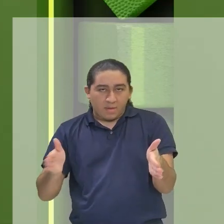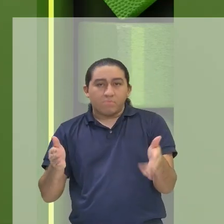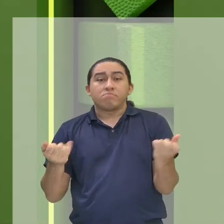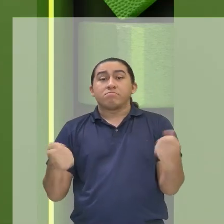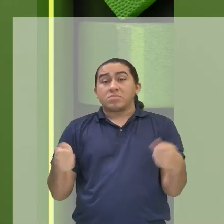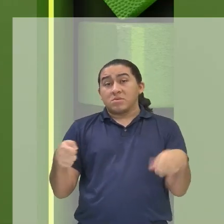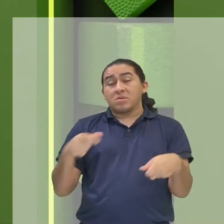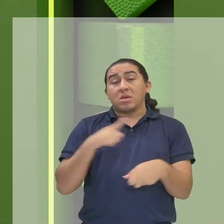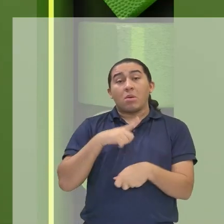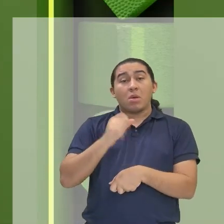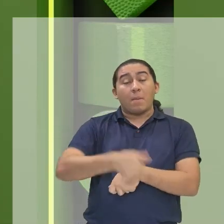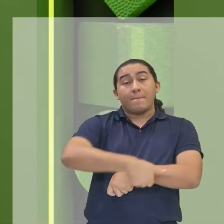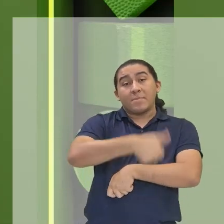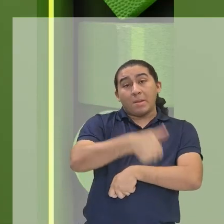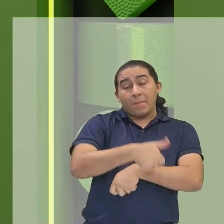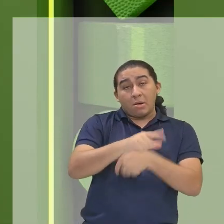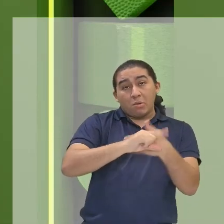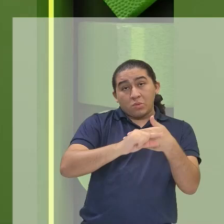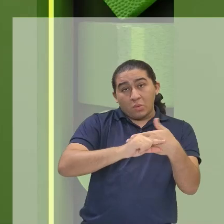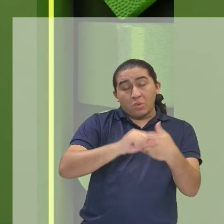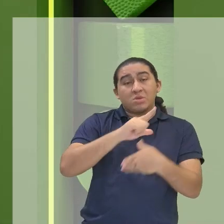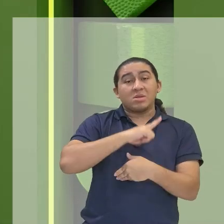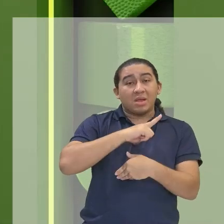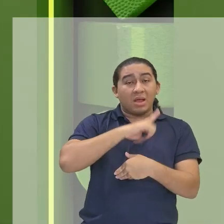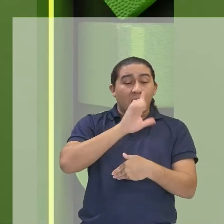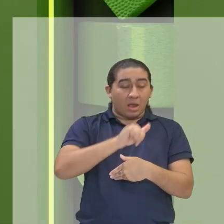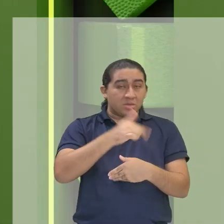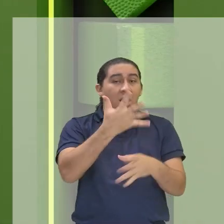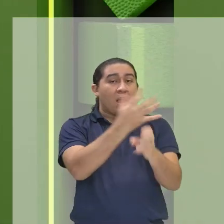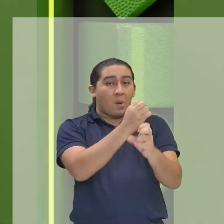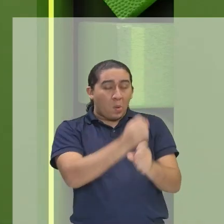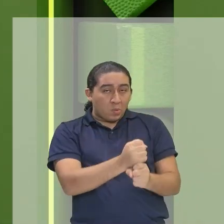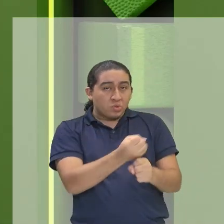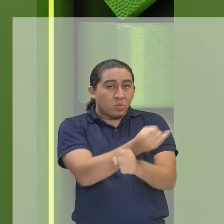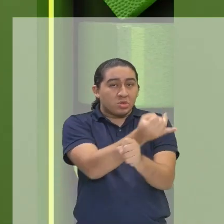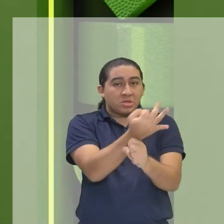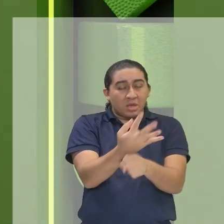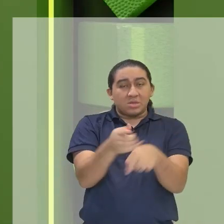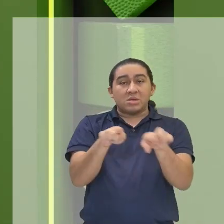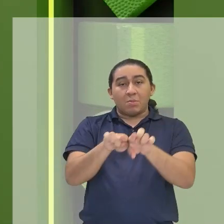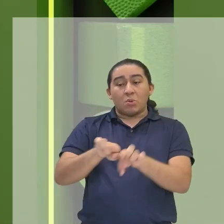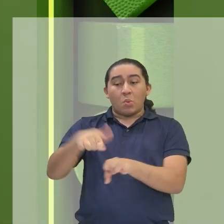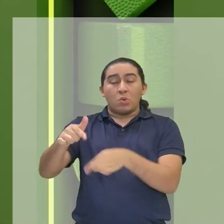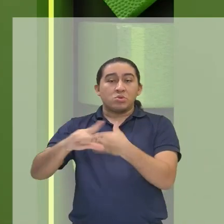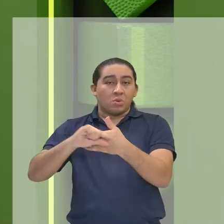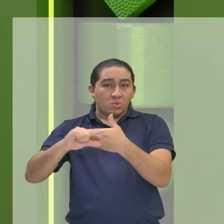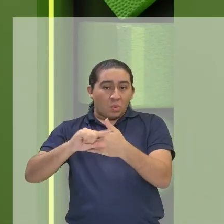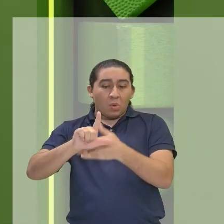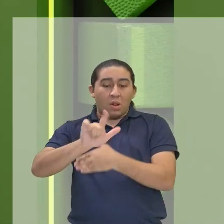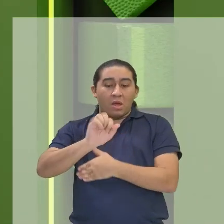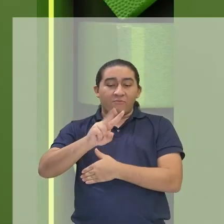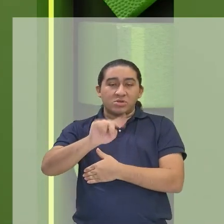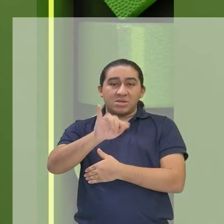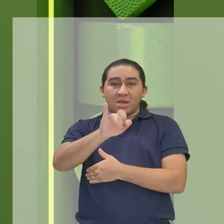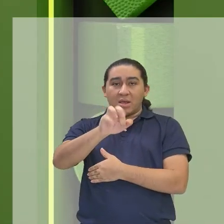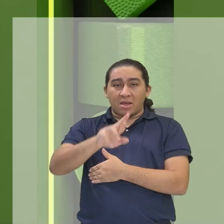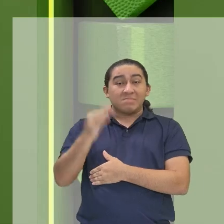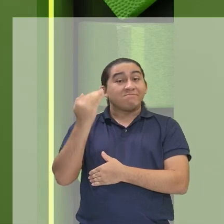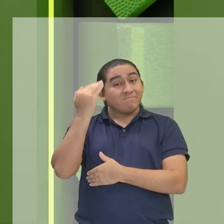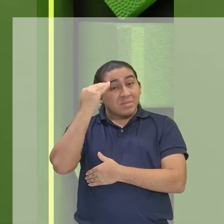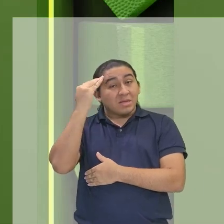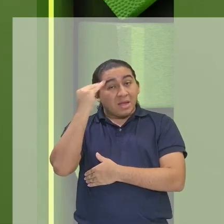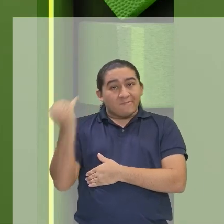Proust sendo utilizado ali na estequiometria ou o Lavoisier. Então é importante você entender esses dois que eles trabalham